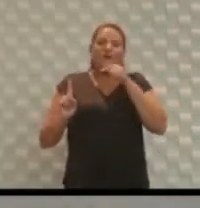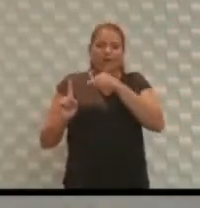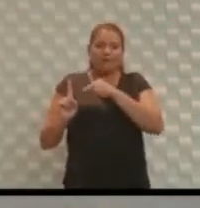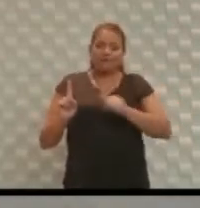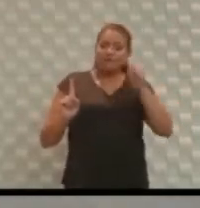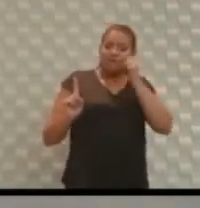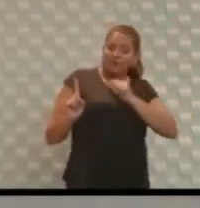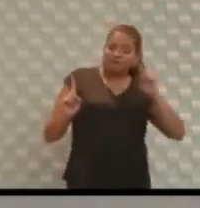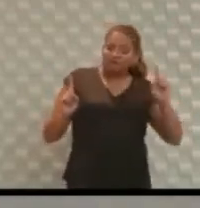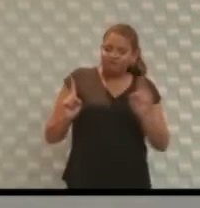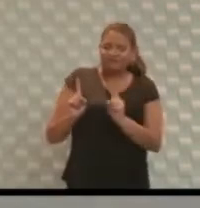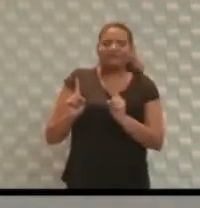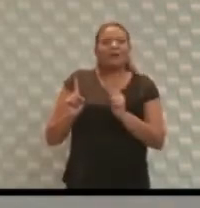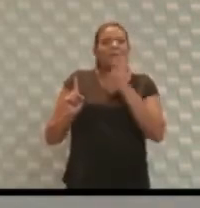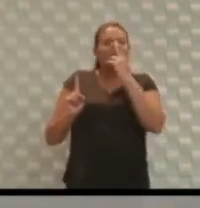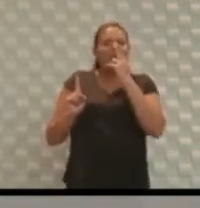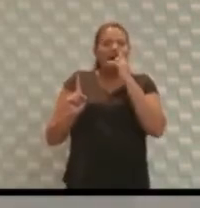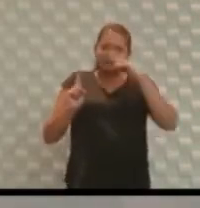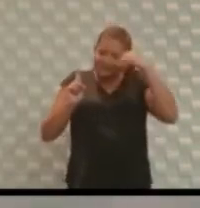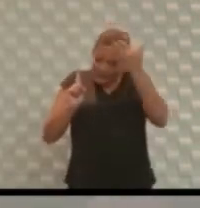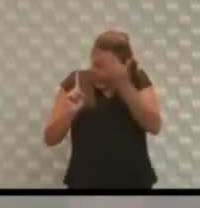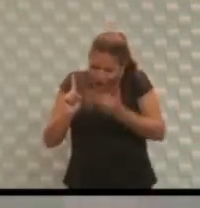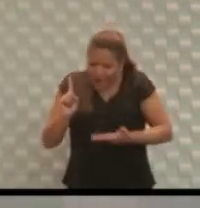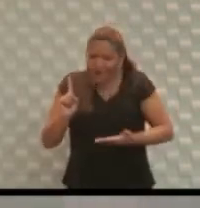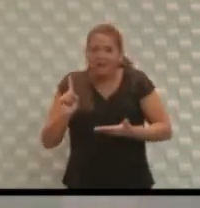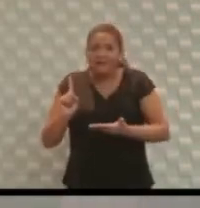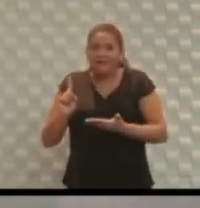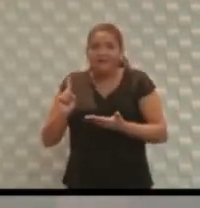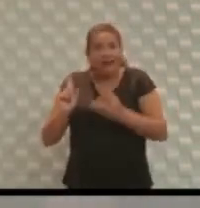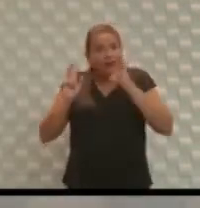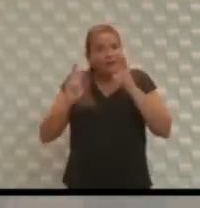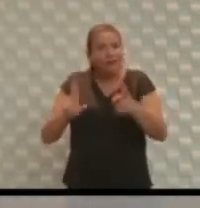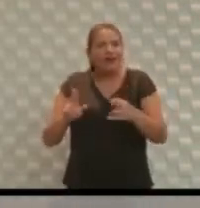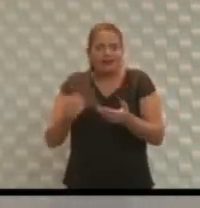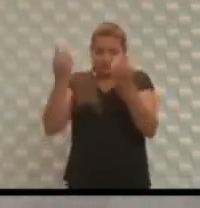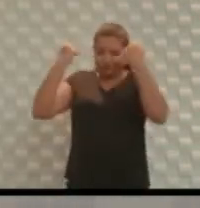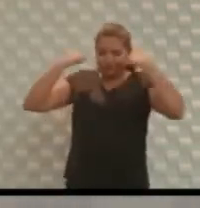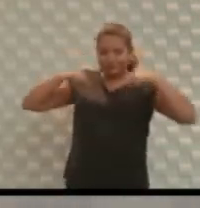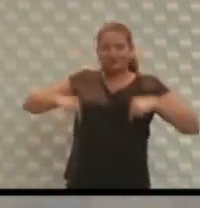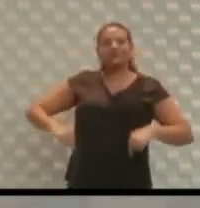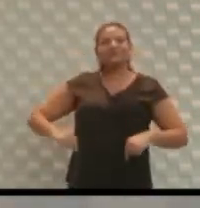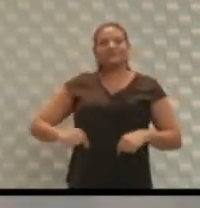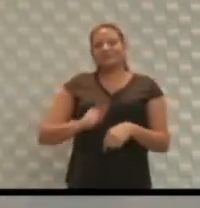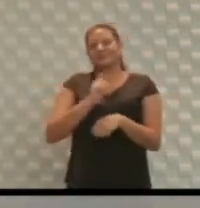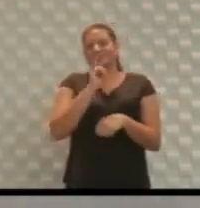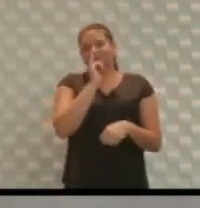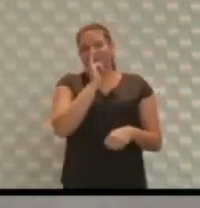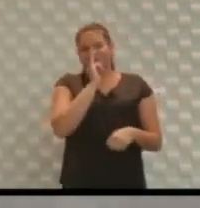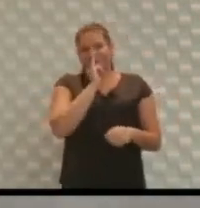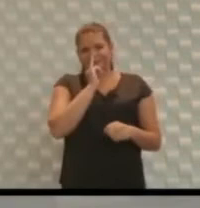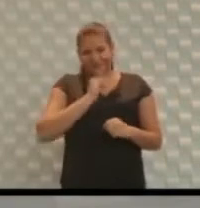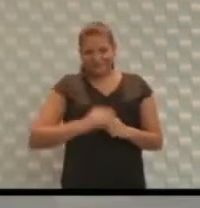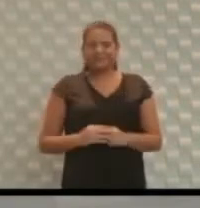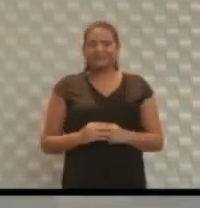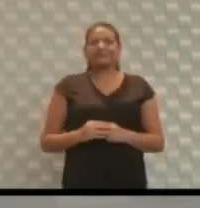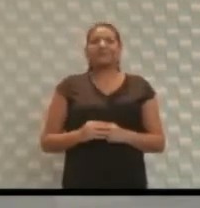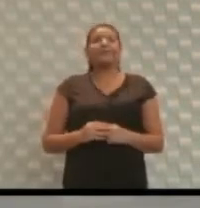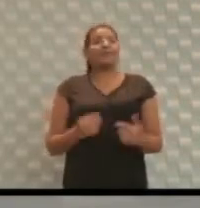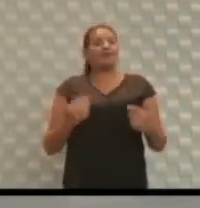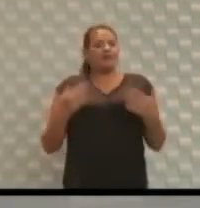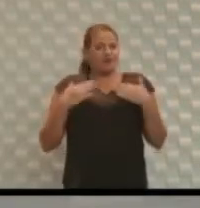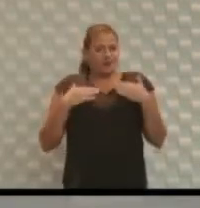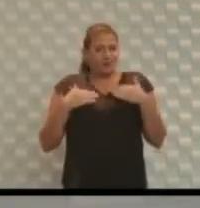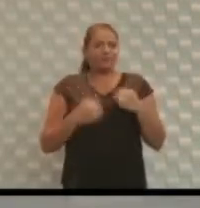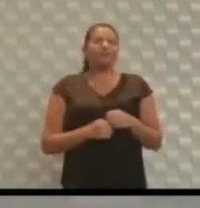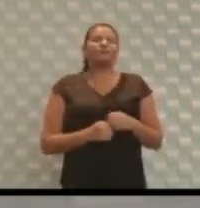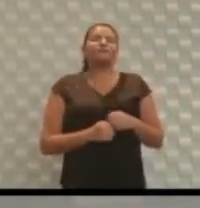torná-la melhor, mais honrado ele será. Então, eu, por exemplo, graças a Deus, tive exemplos, né? O